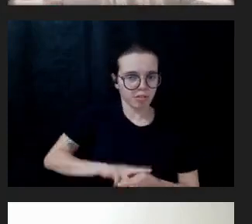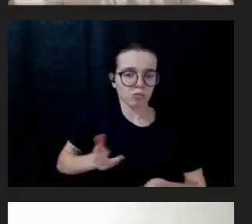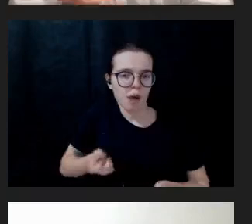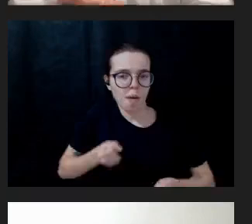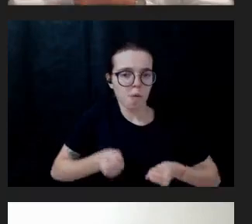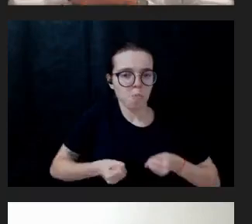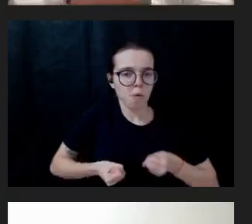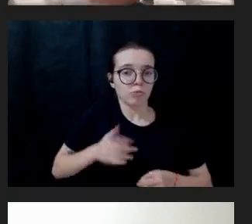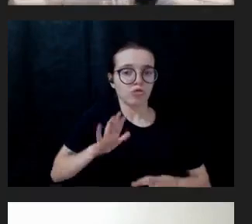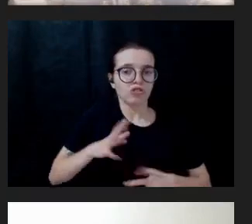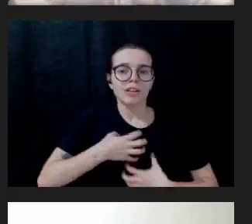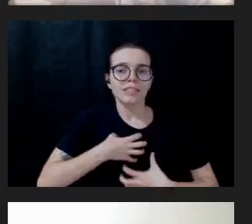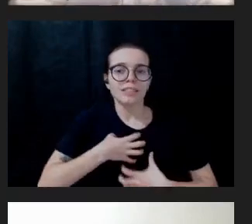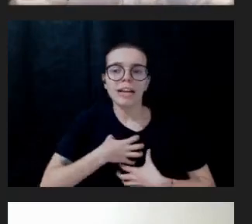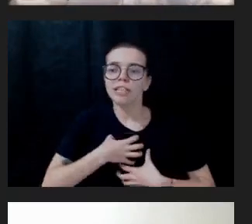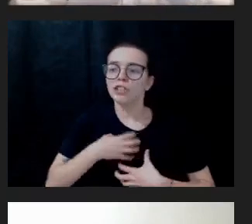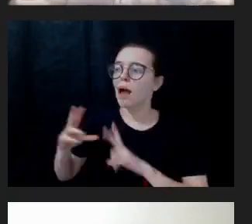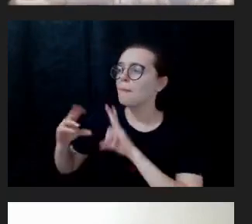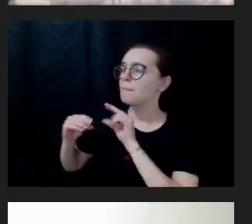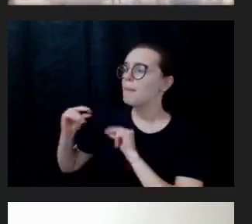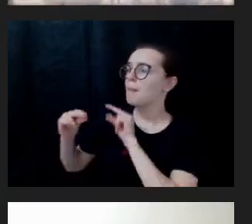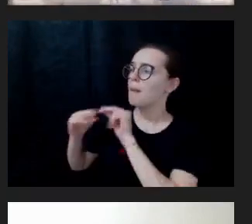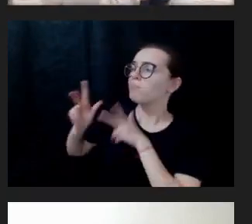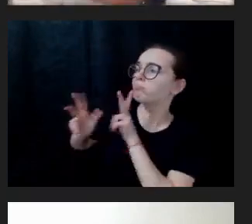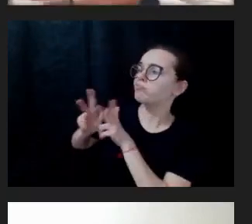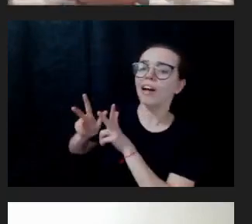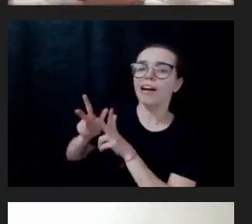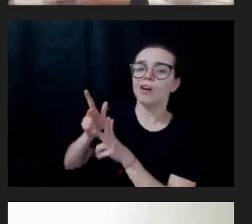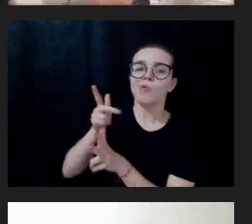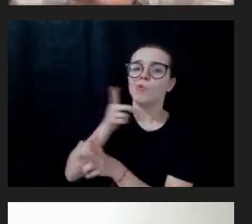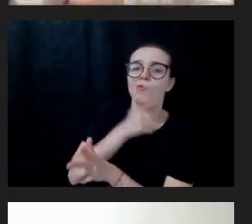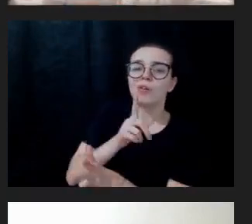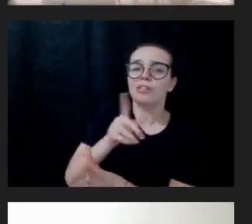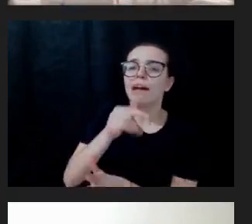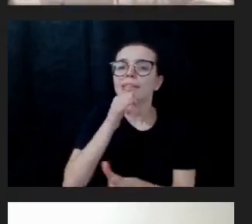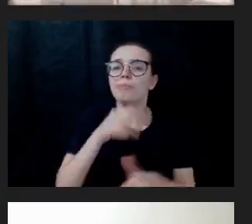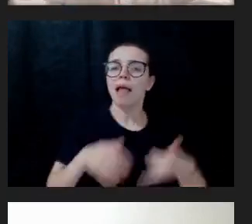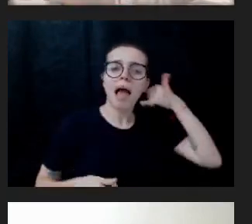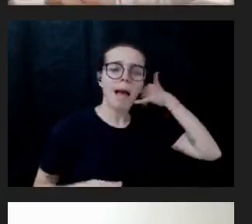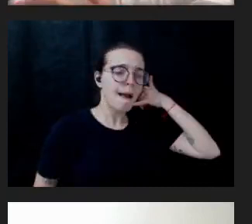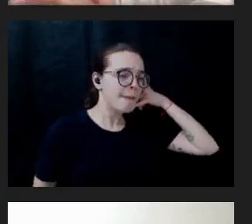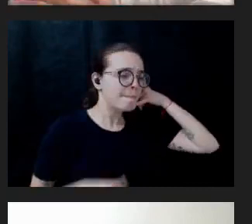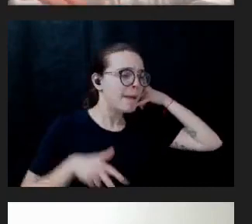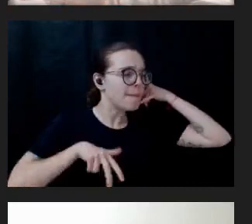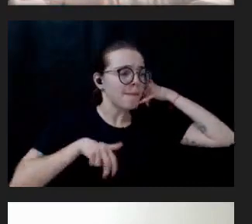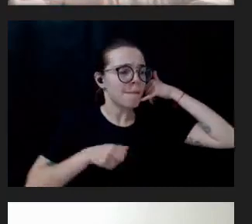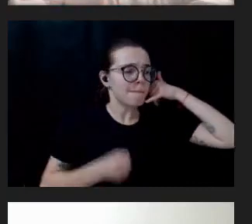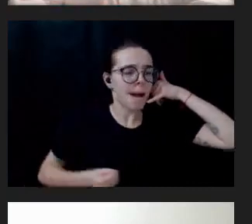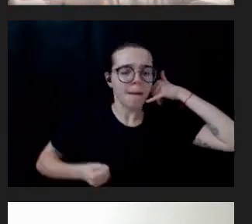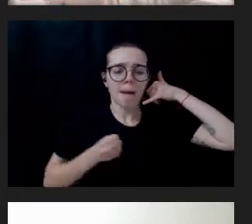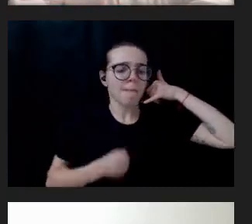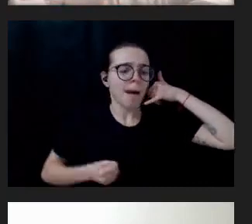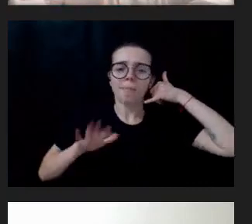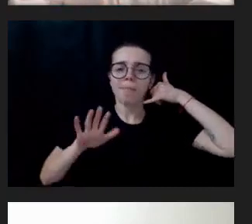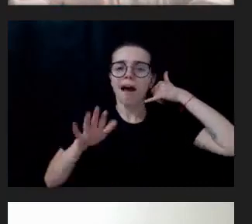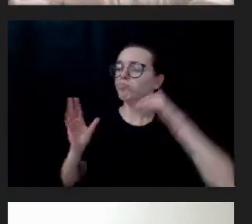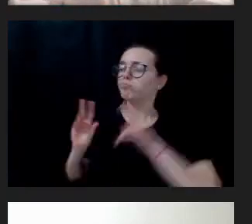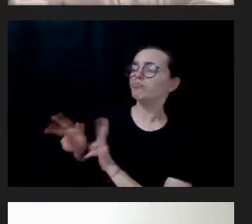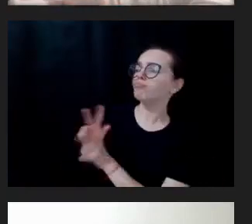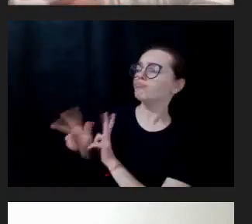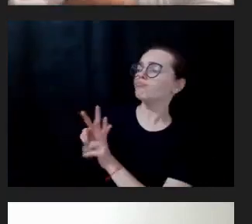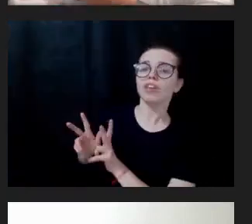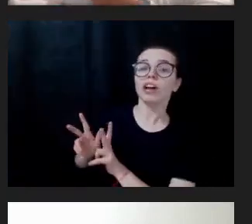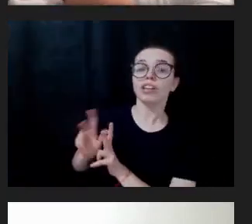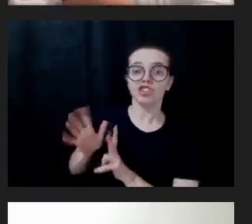dificuldade para conversar, por exemplo, você falar no telefone, ou estiver fazendo com outra pessoa, eu